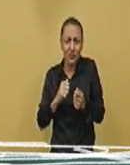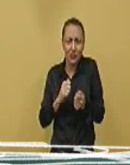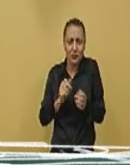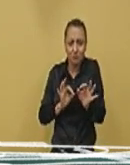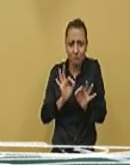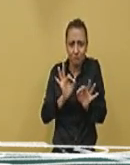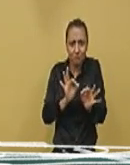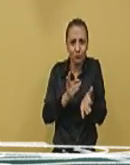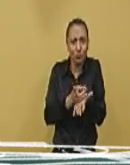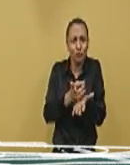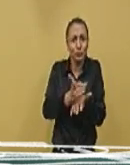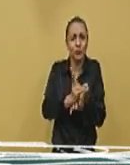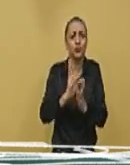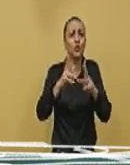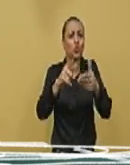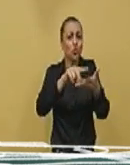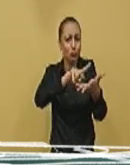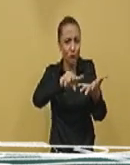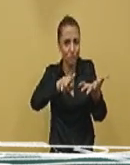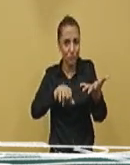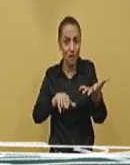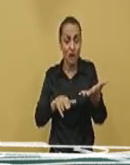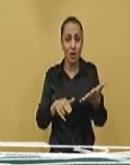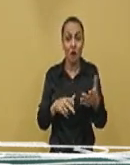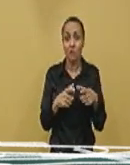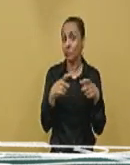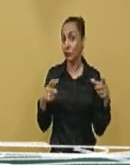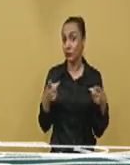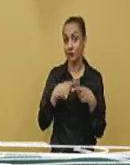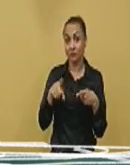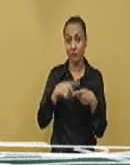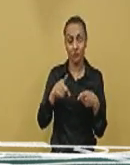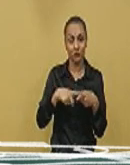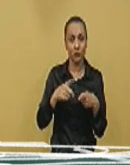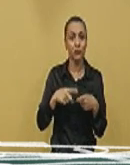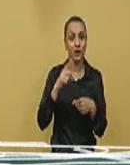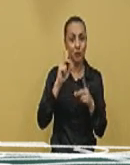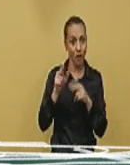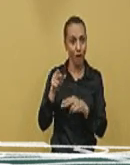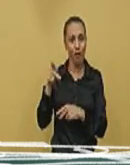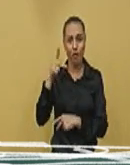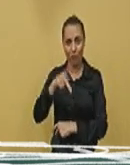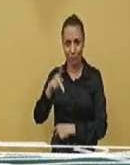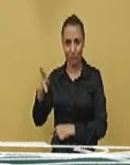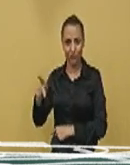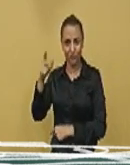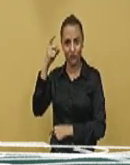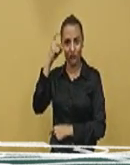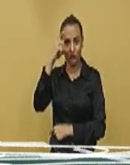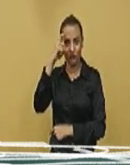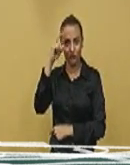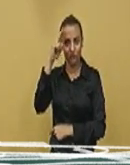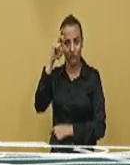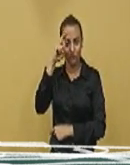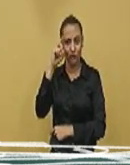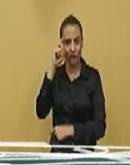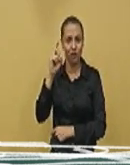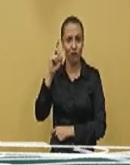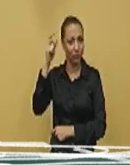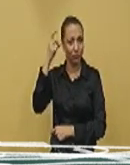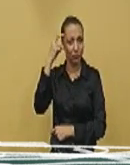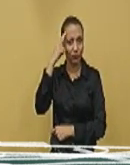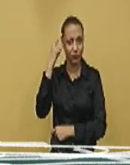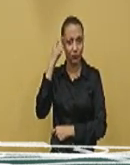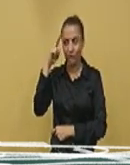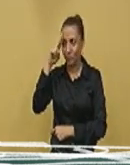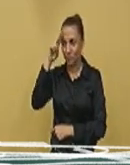esses fatores. O grande problema de você, como o professor Joel falou, sobre as normas, os estatutos, os regimentos